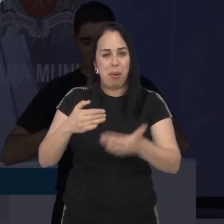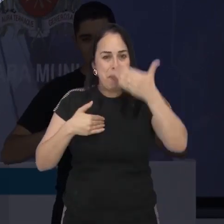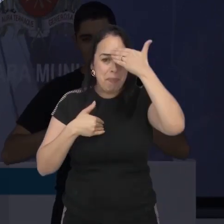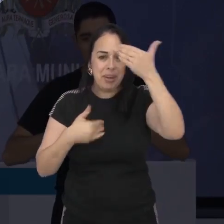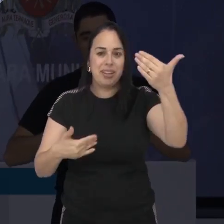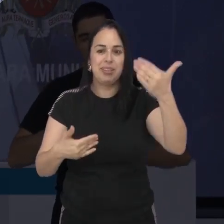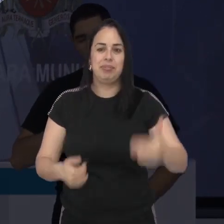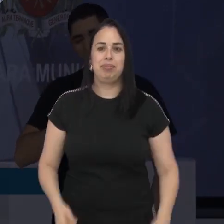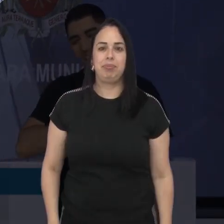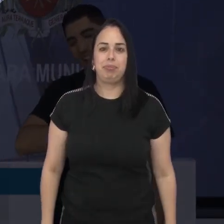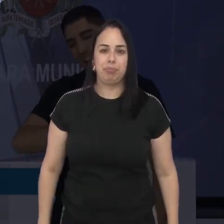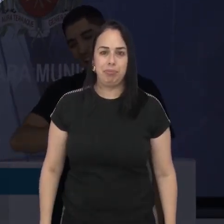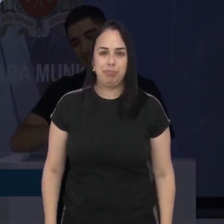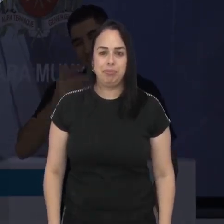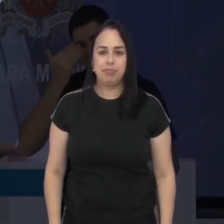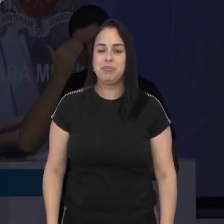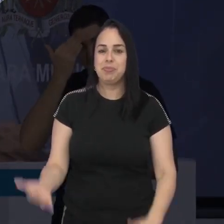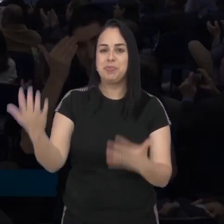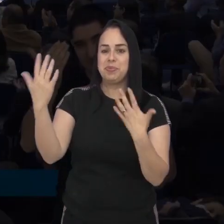obrigado.